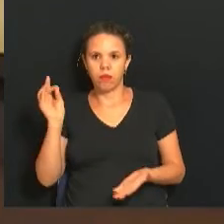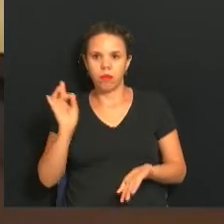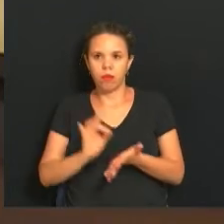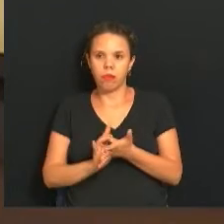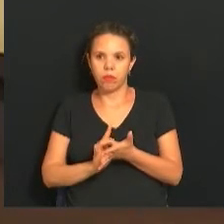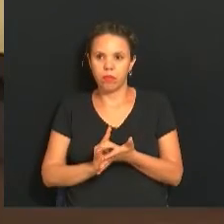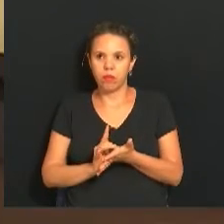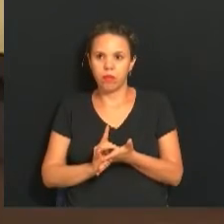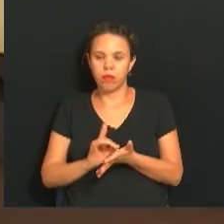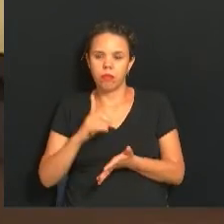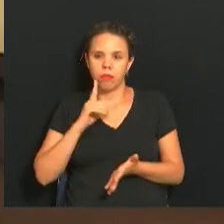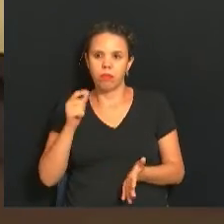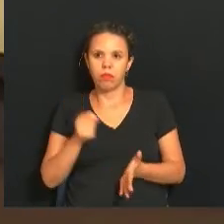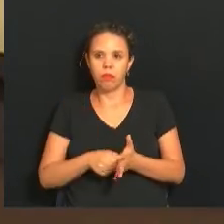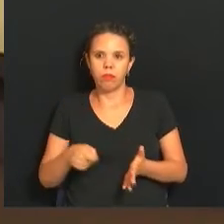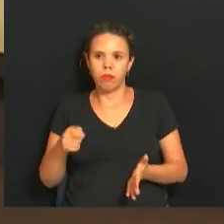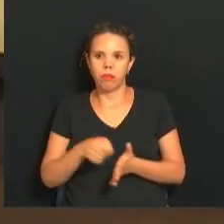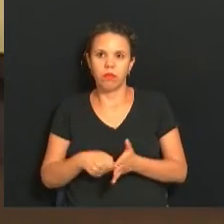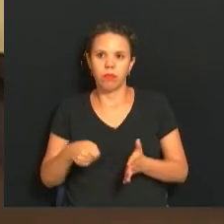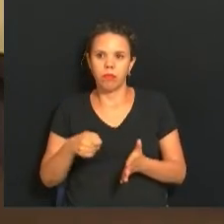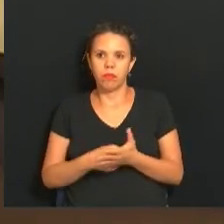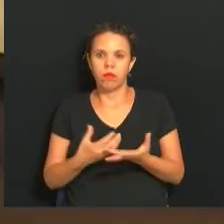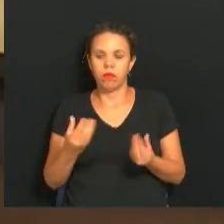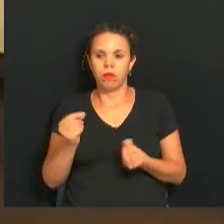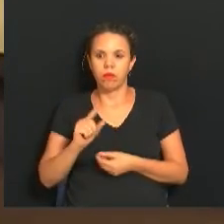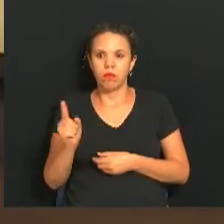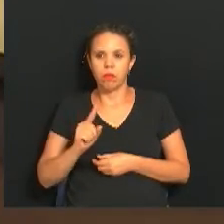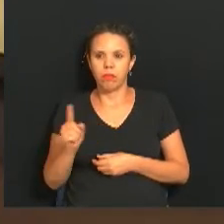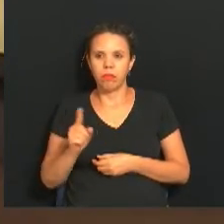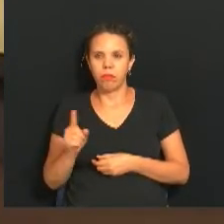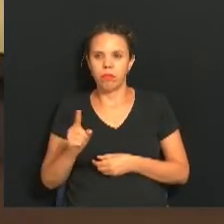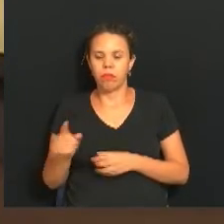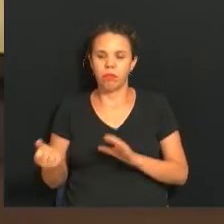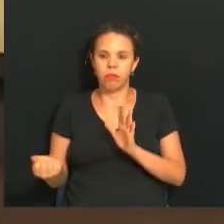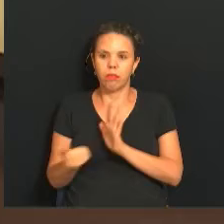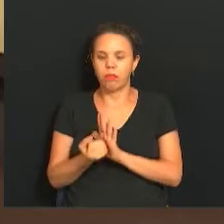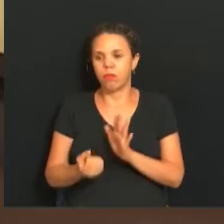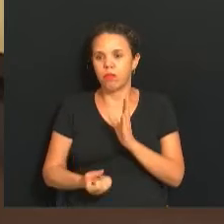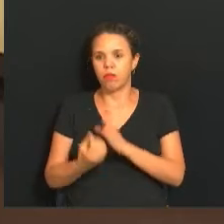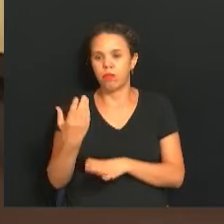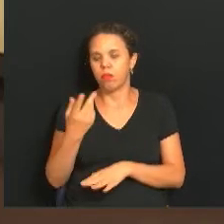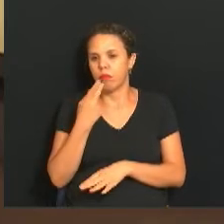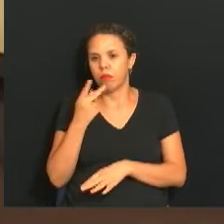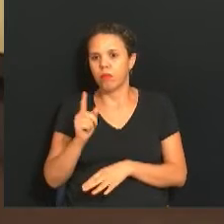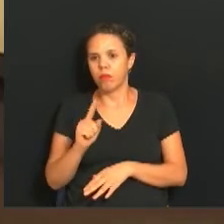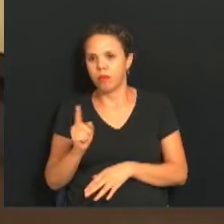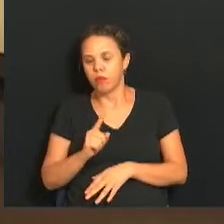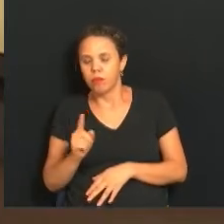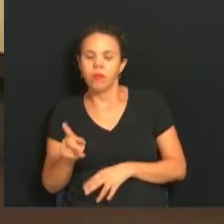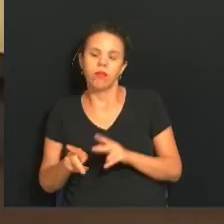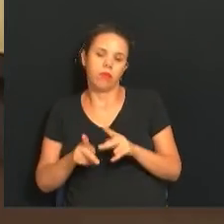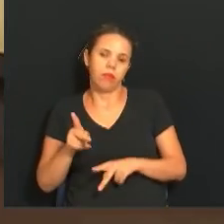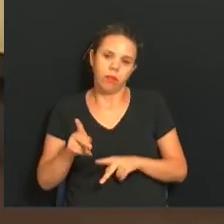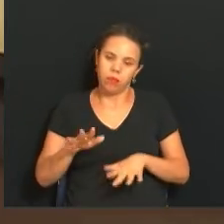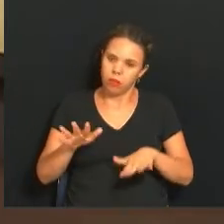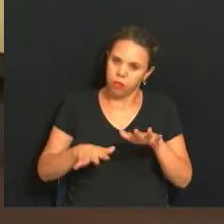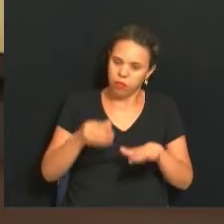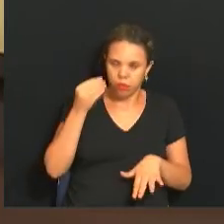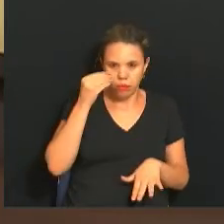tiver persistência. Muitos nãos nas grandes marcas que são falados, existem